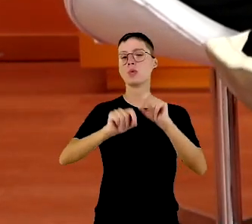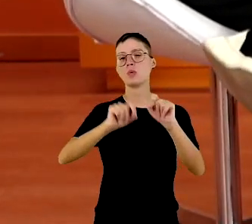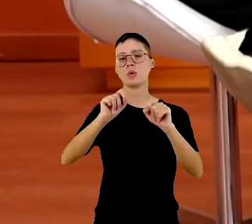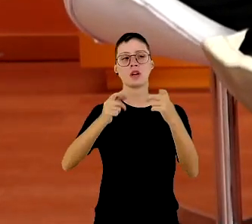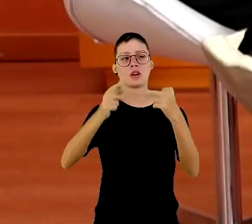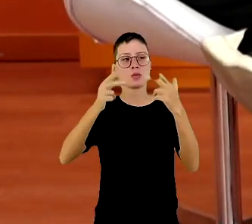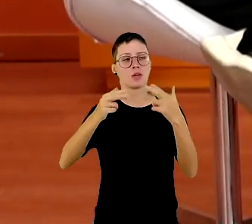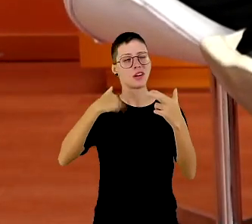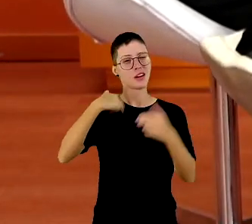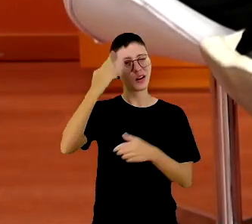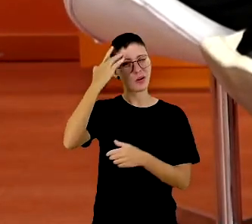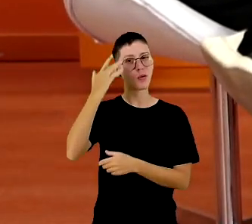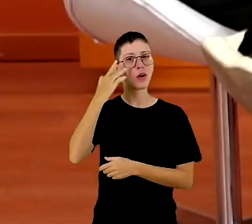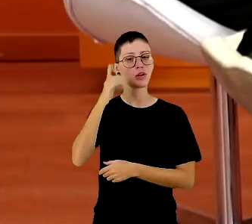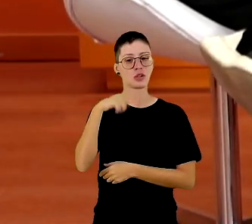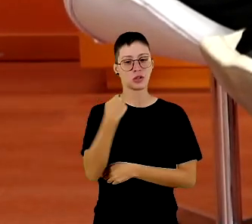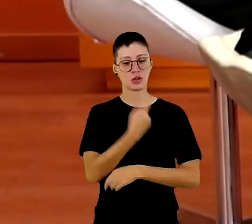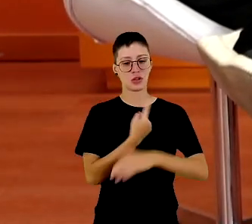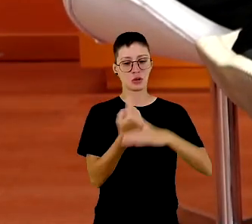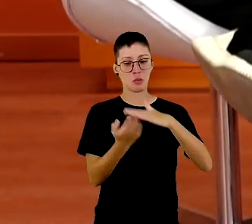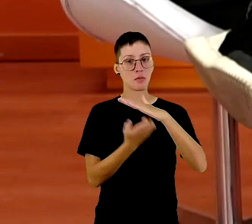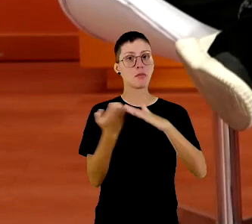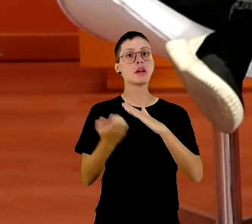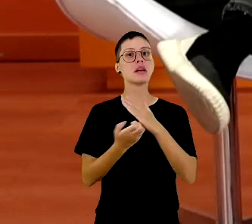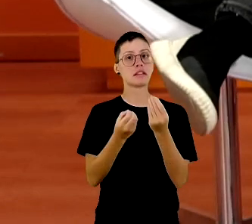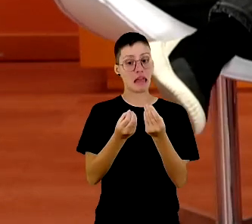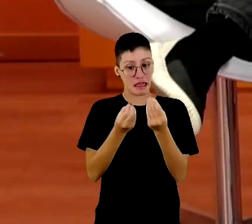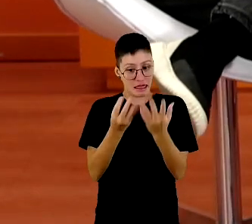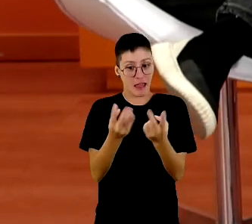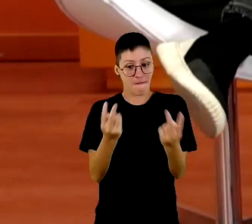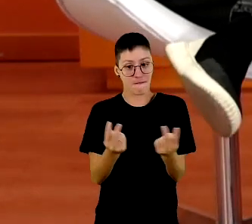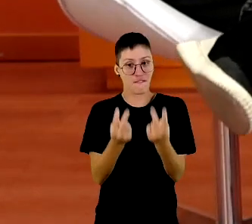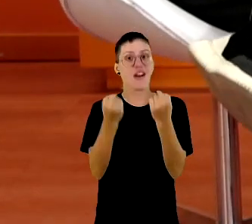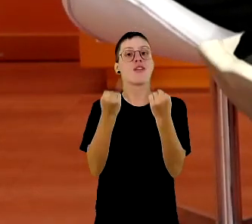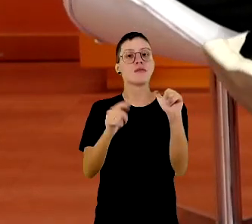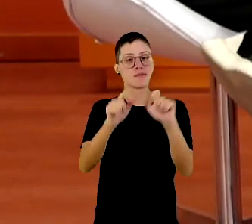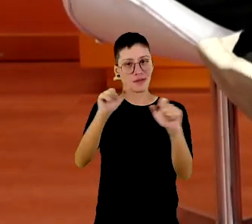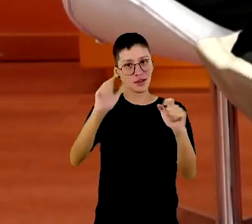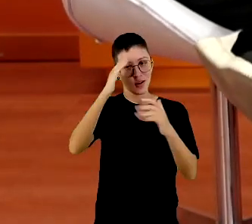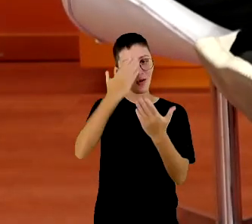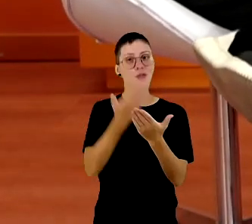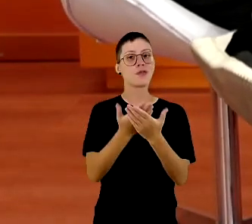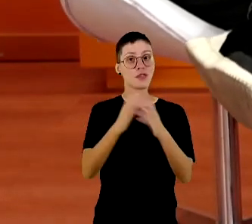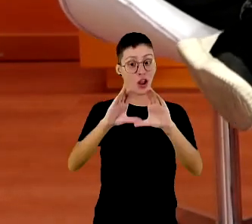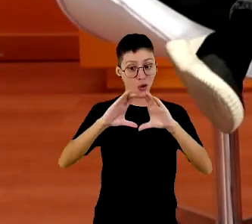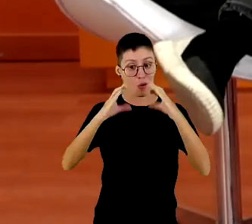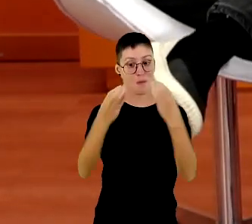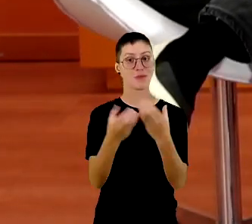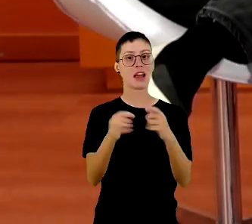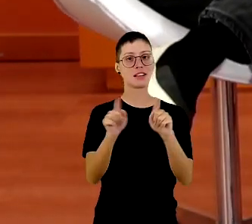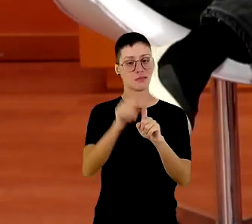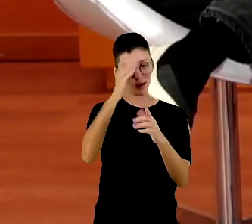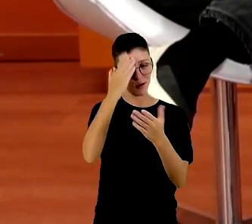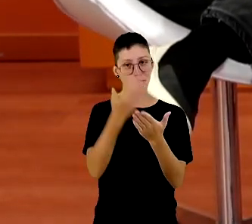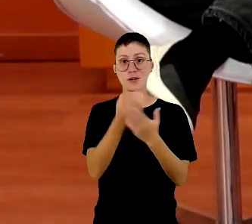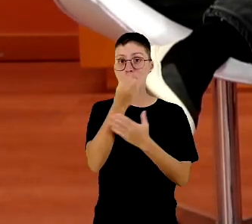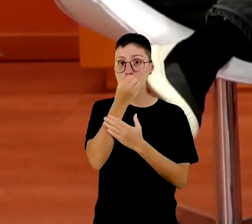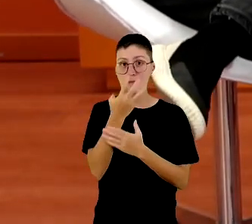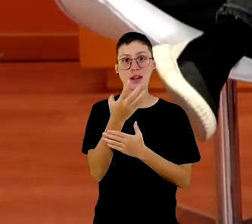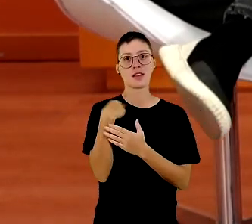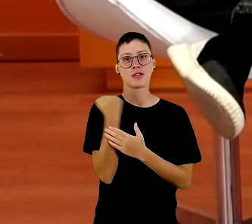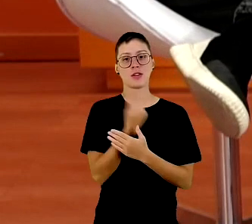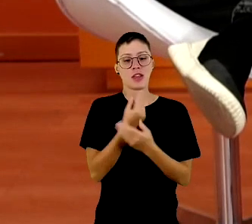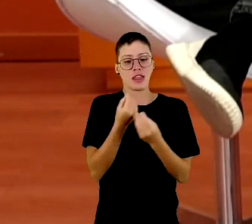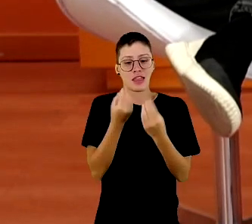gente é uma empresa que faz muito bem, entrega muito valor para os acionistas, para a comunidade, para o cliente. Né? A gente faz muito bem, tanto na parte